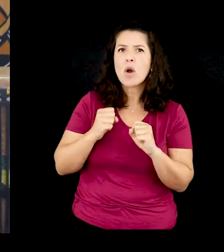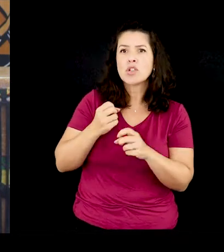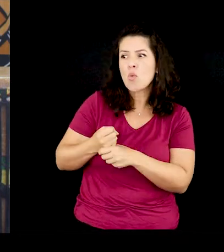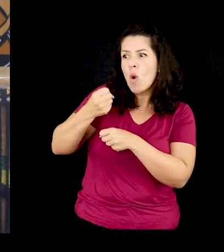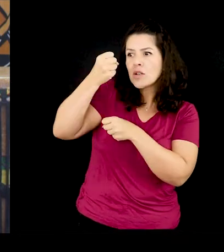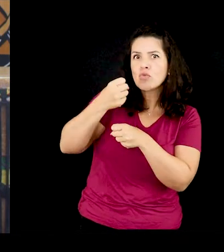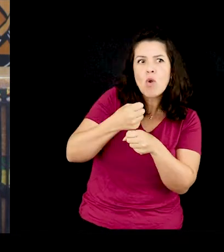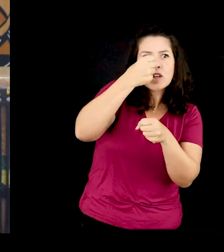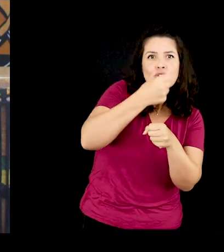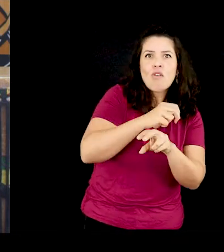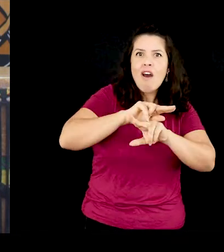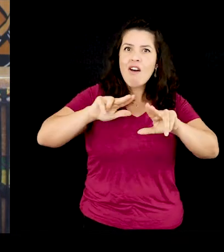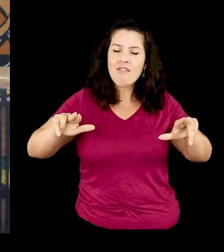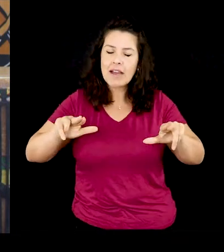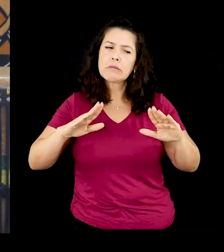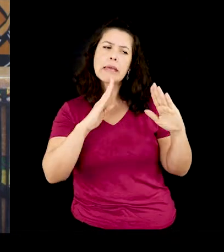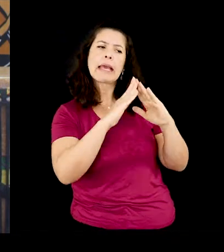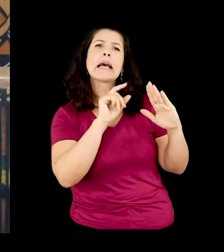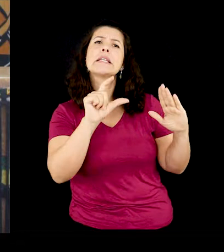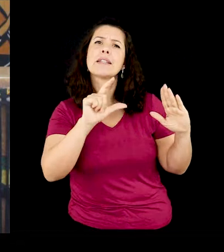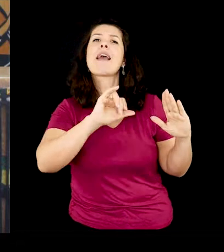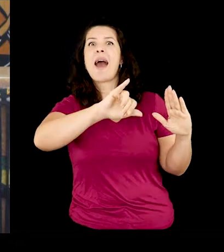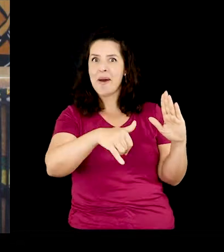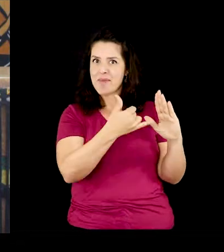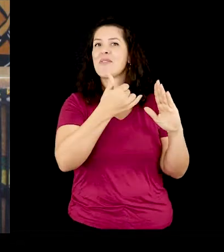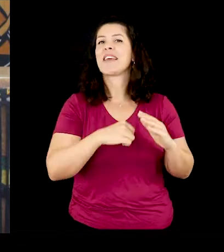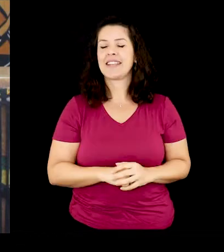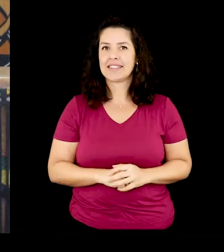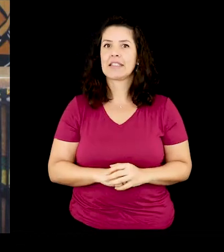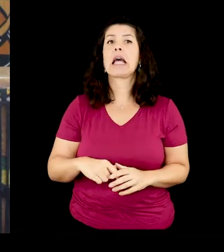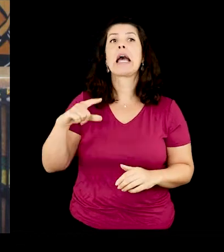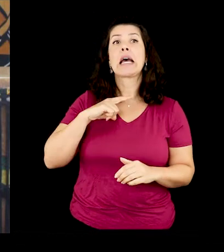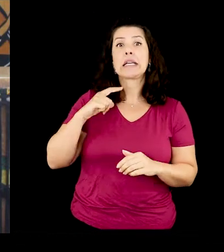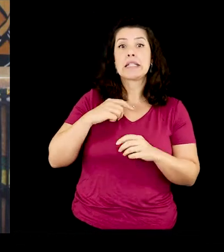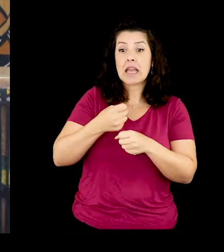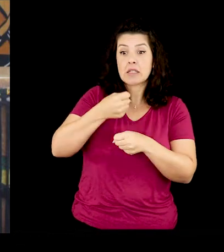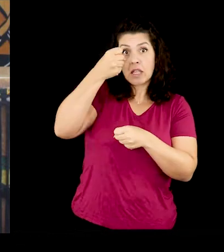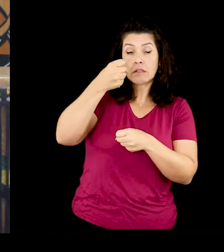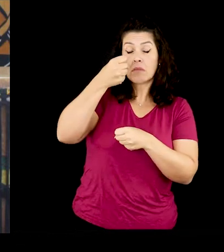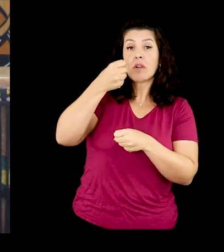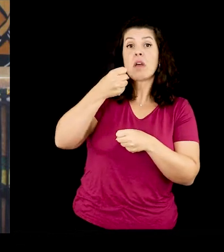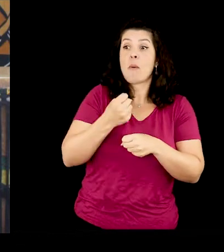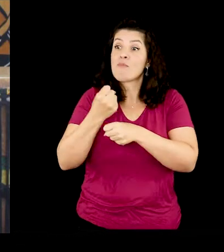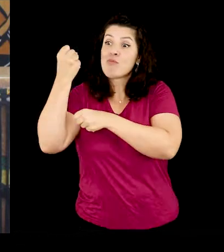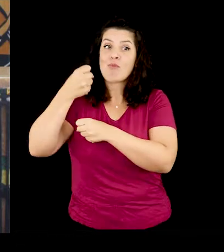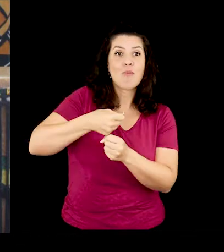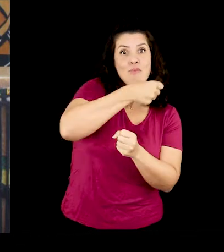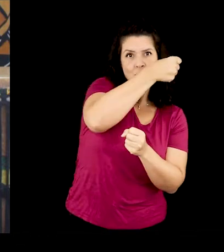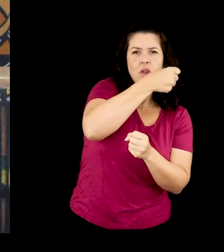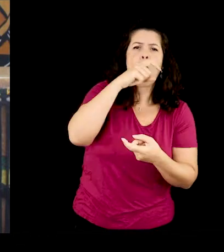guarda-chuva. Vê o que você tem em casa. Tem esse aqui, do tipo frevo, que é um guarda-chuva